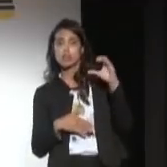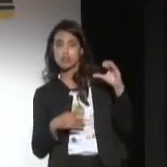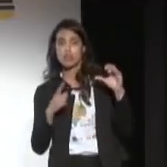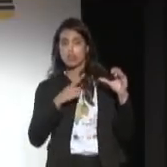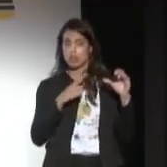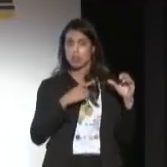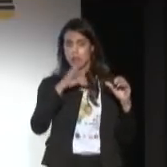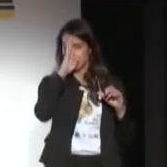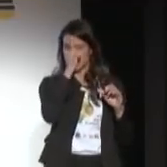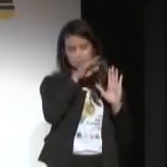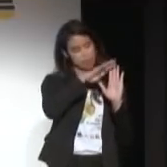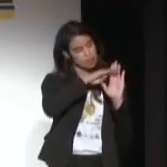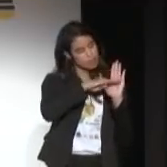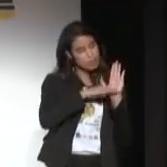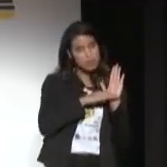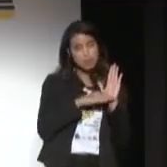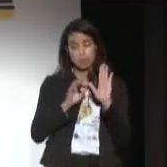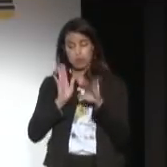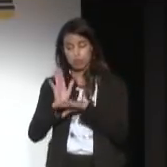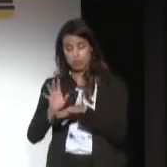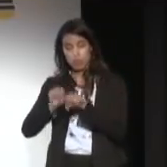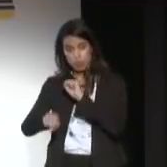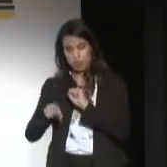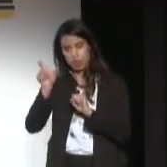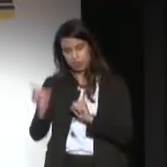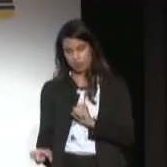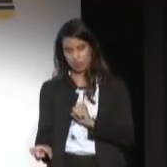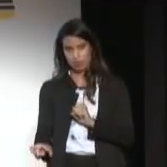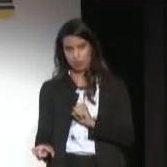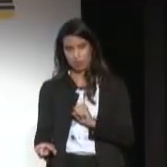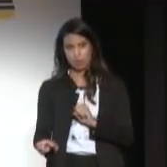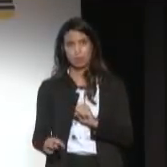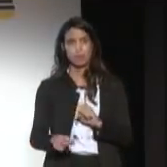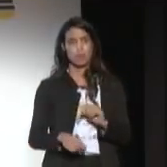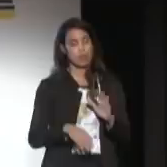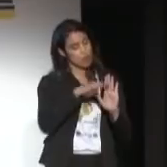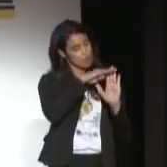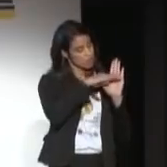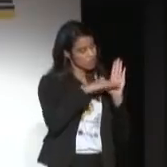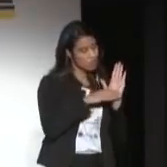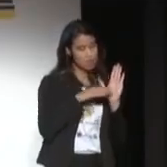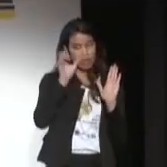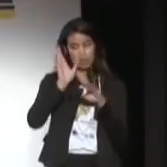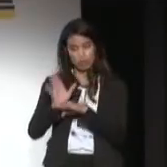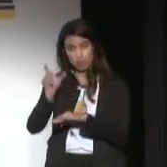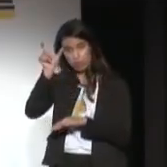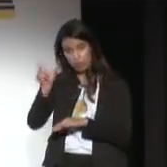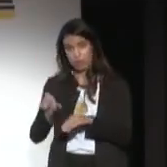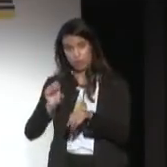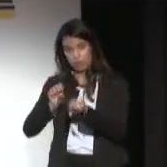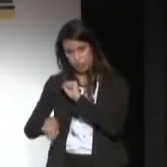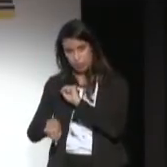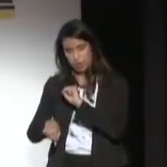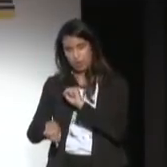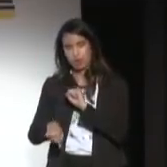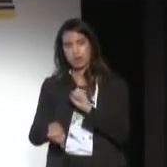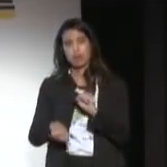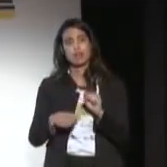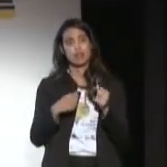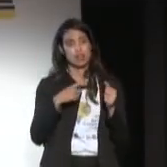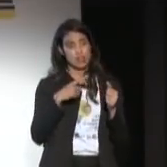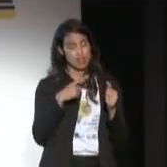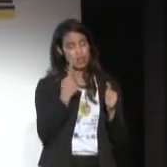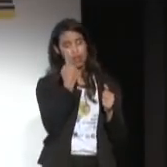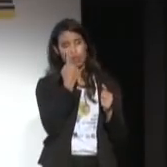tem os princípios da formação desse sujeito, né? E, frente aos princípios da formação desse sujeito, tem uma coisa que a gente precisa chamar